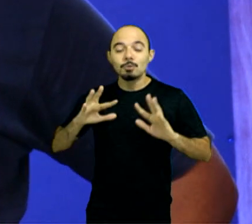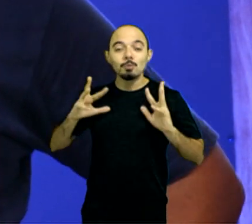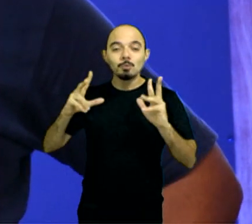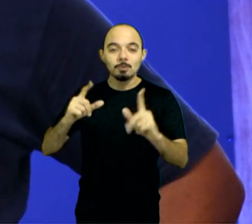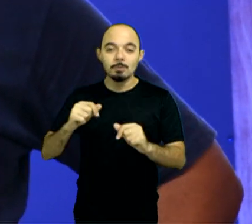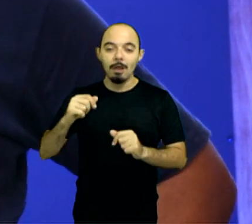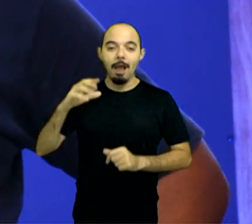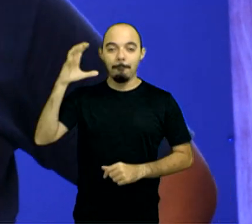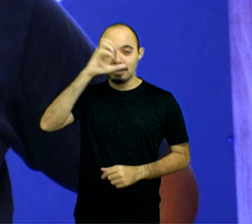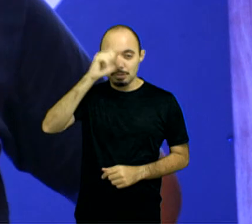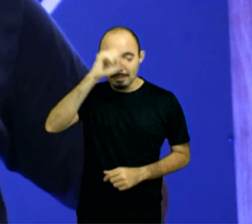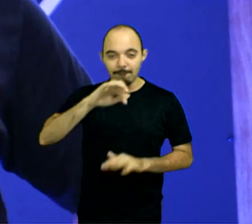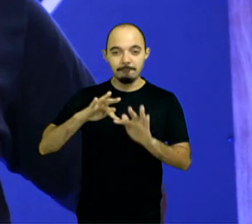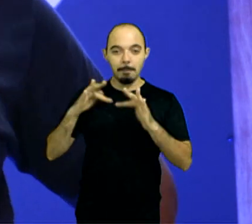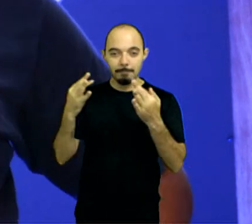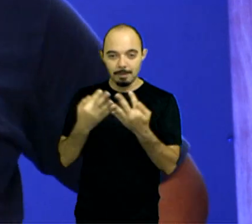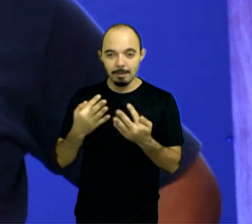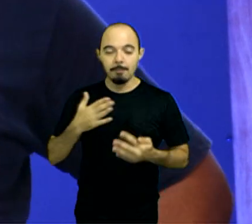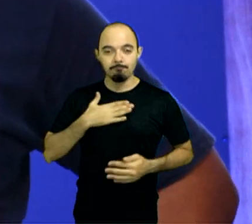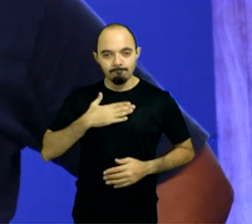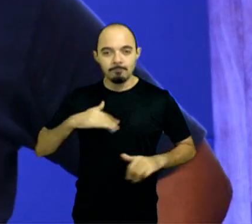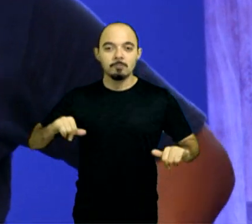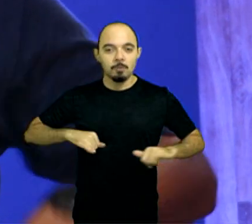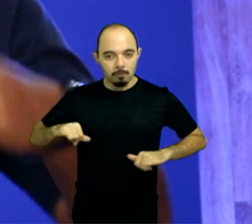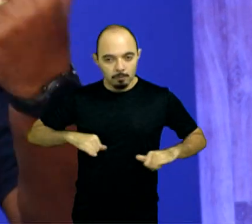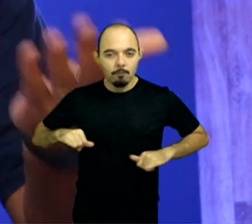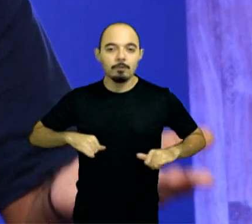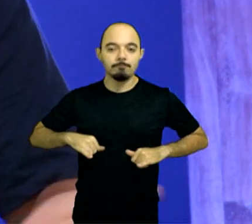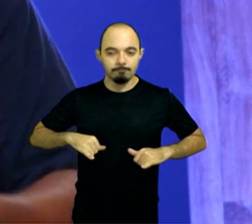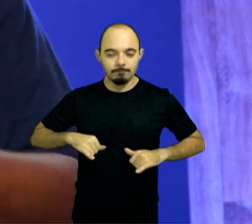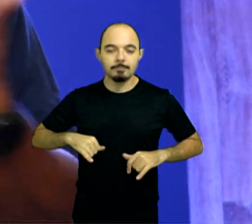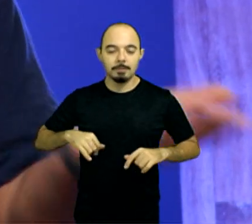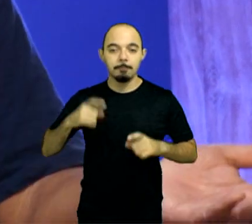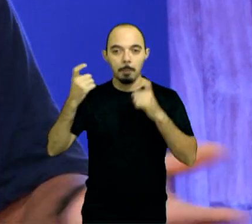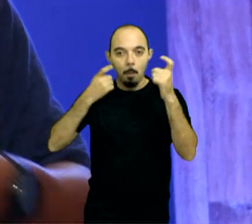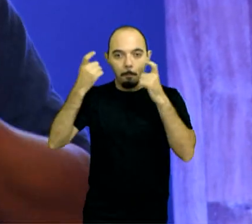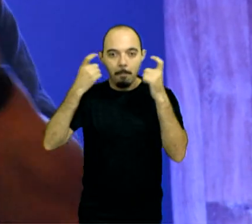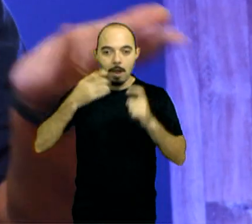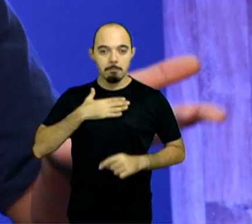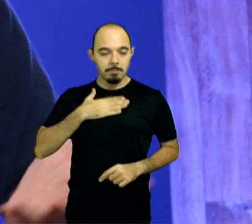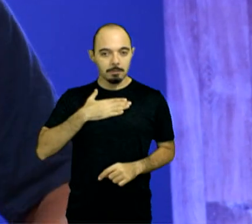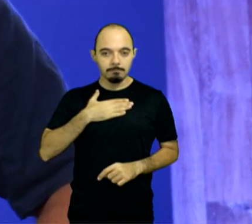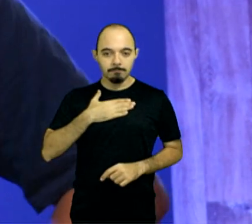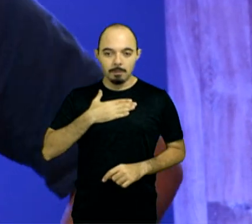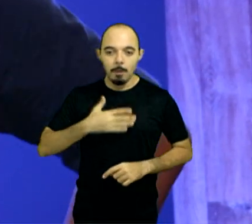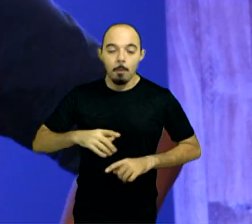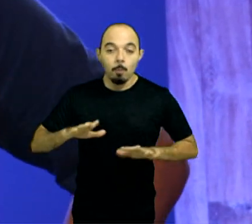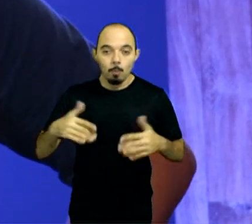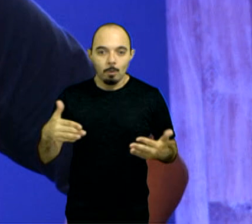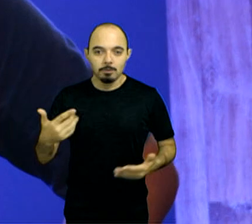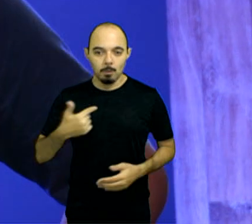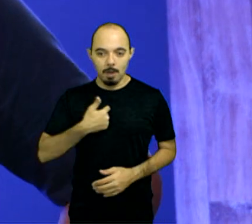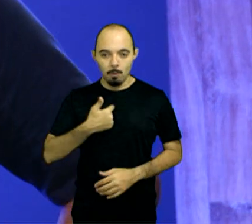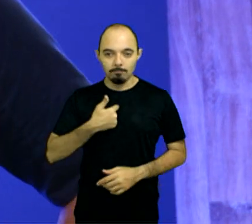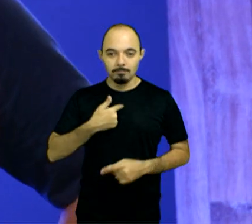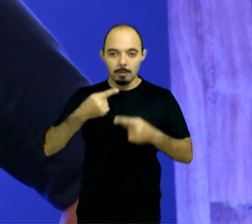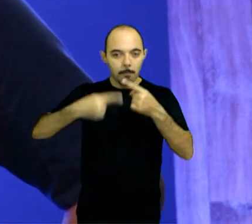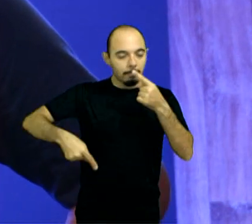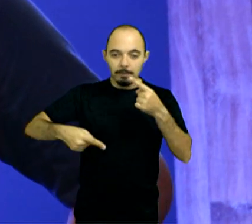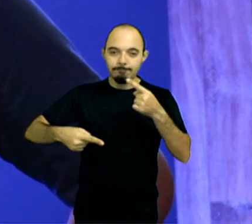que sofreu, né? Que teve a preocupação, e no momento que eu tive AVC, eu estava apagado, né? Fui acordar dentro de uma